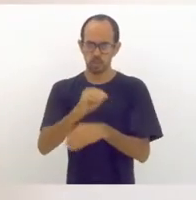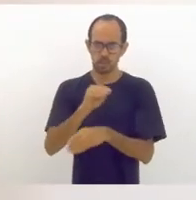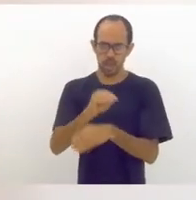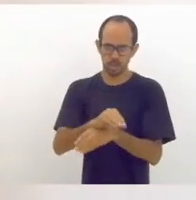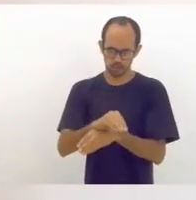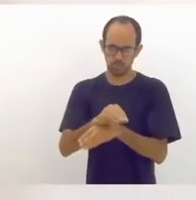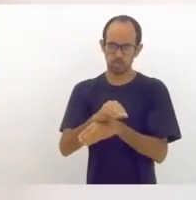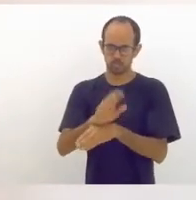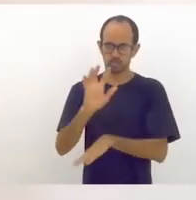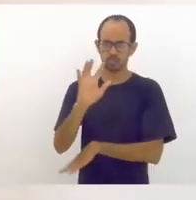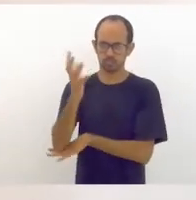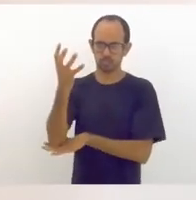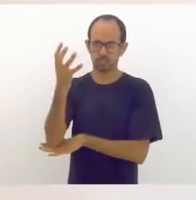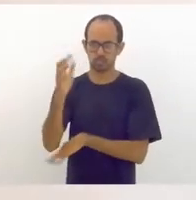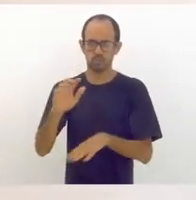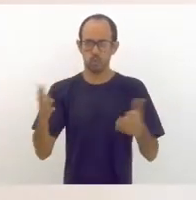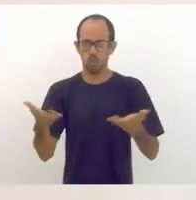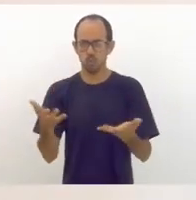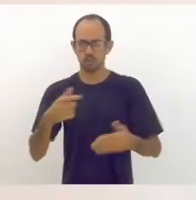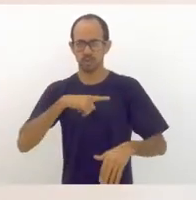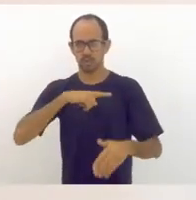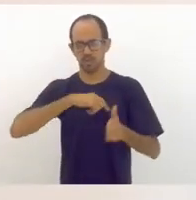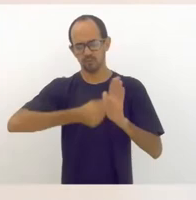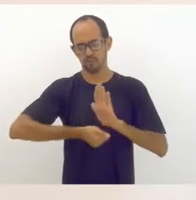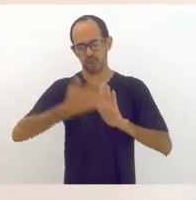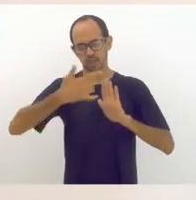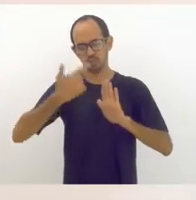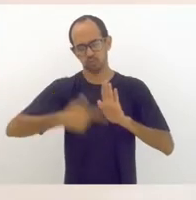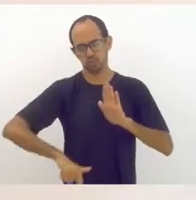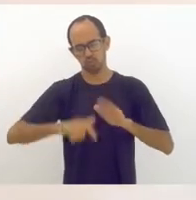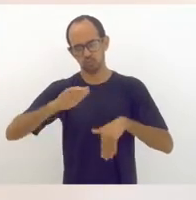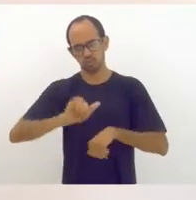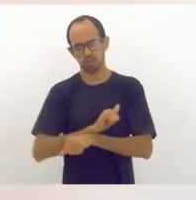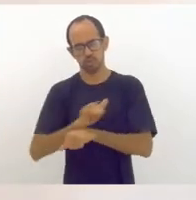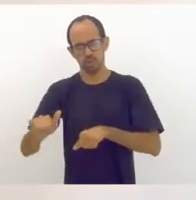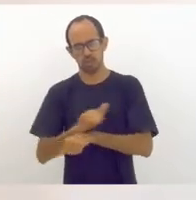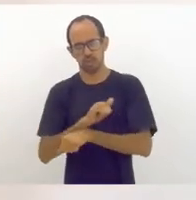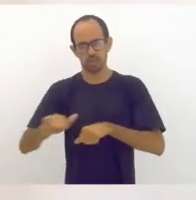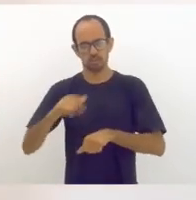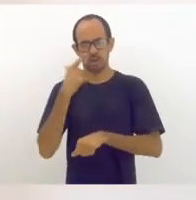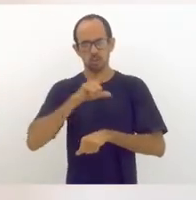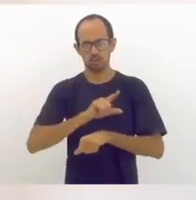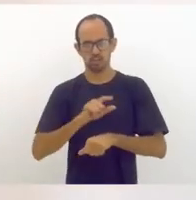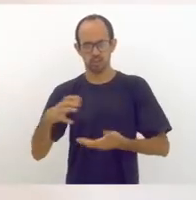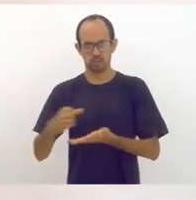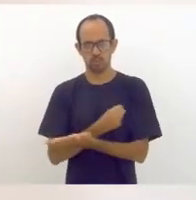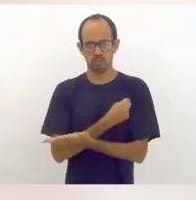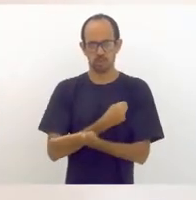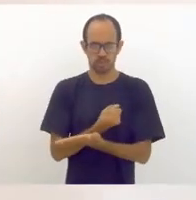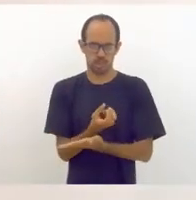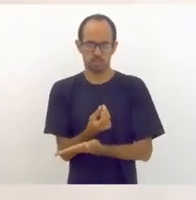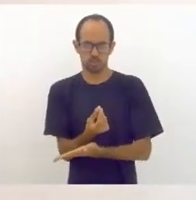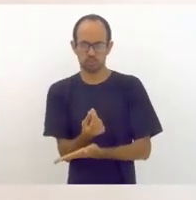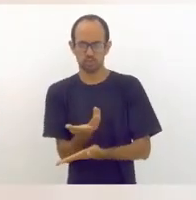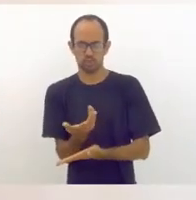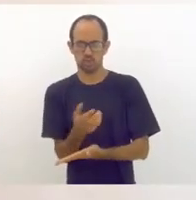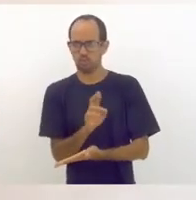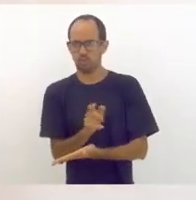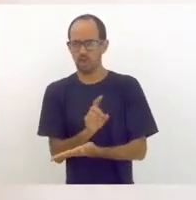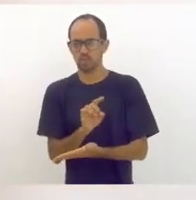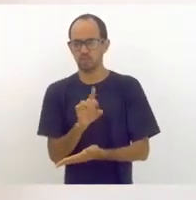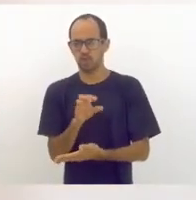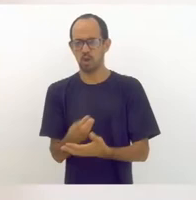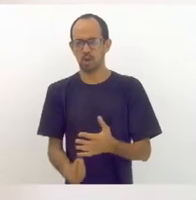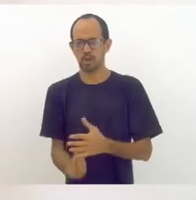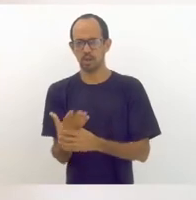aqui. Você tem hoje em dia diversas outras formas de gerar renda que não somente a criação